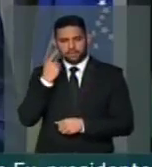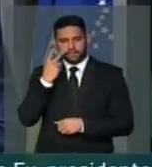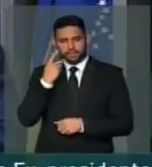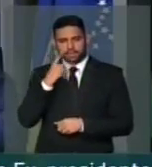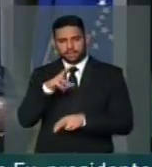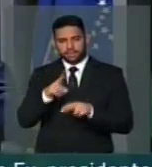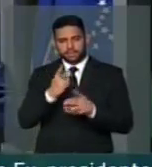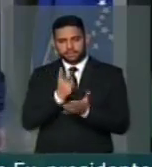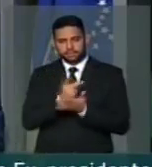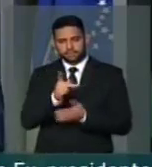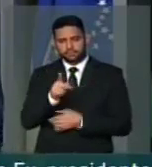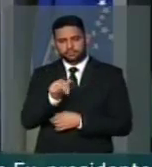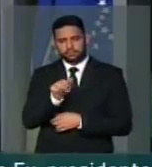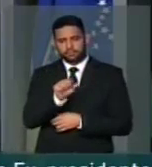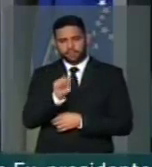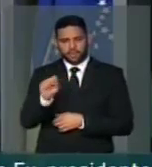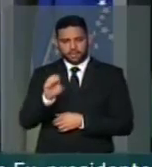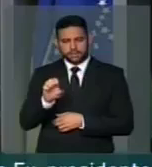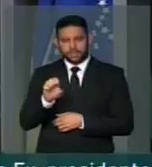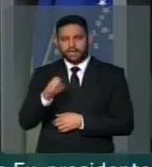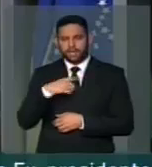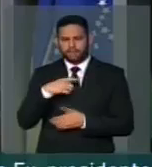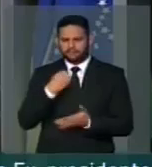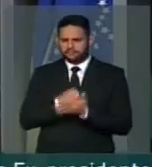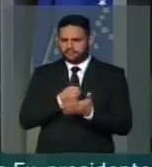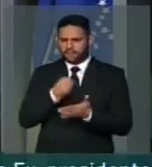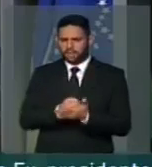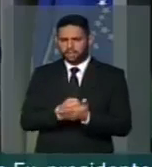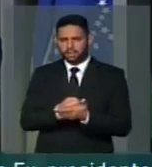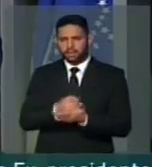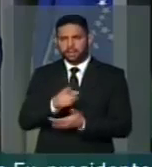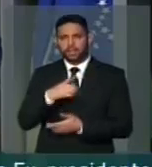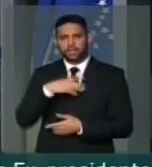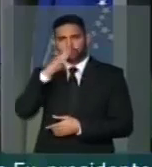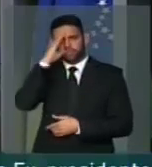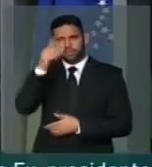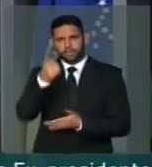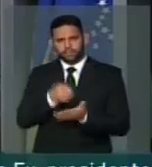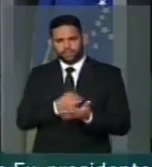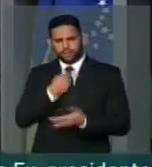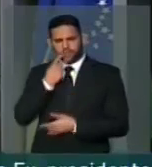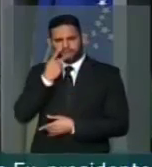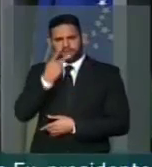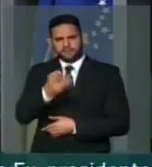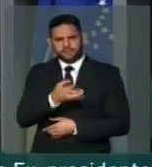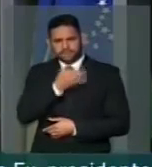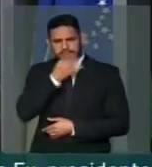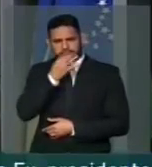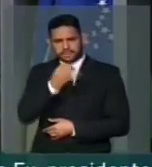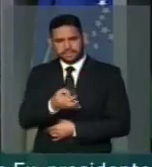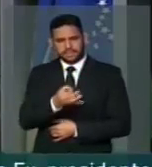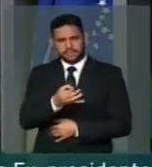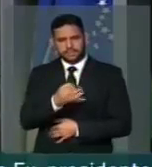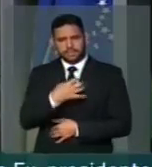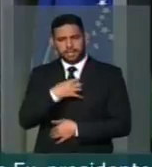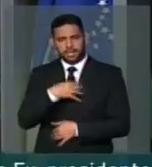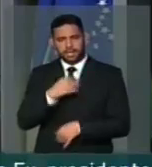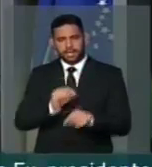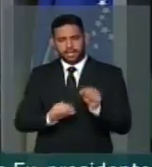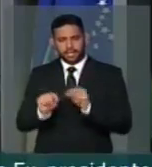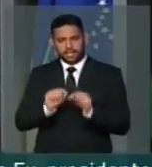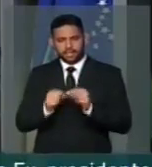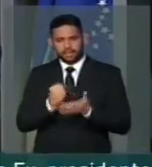esse mesmo país que enfrenta a ditadura, é esse mesmo país que faz uma crítica severa àqueles